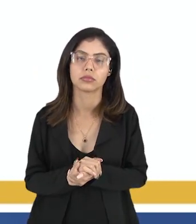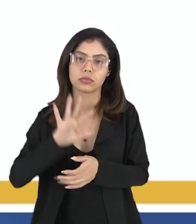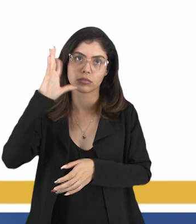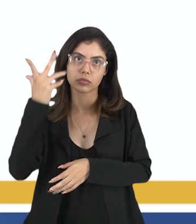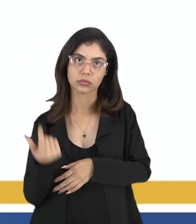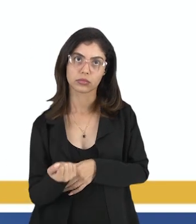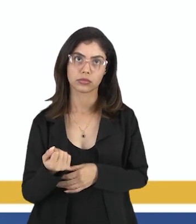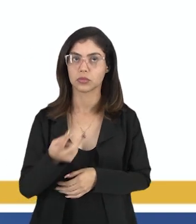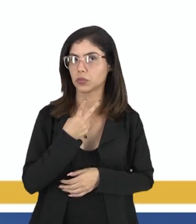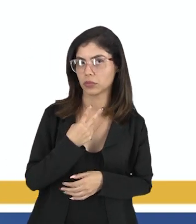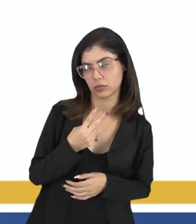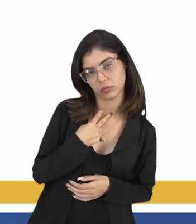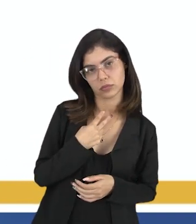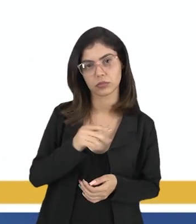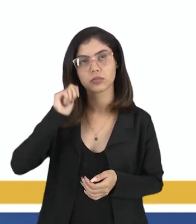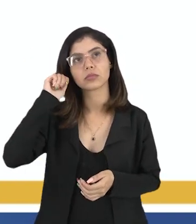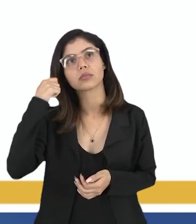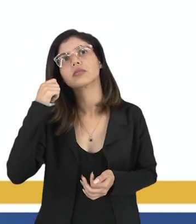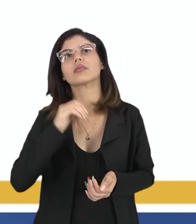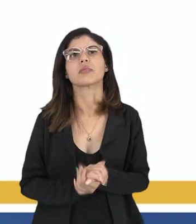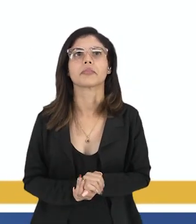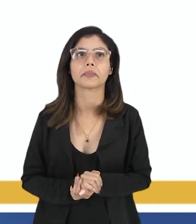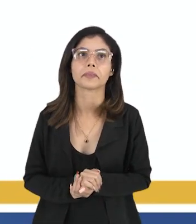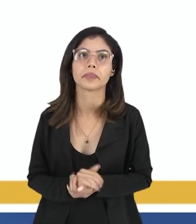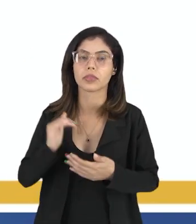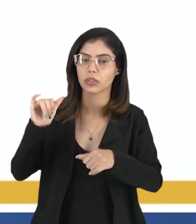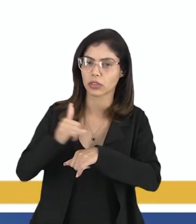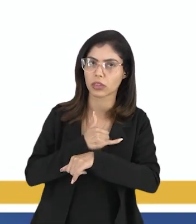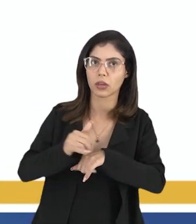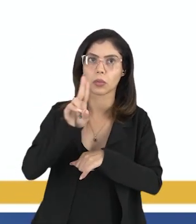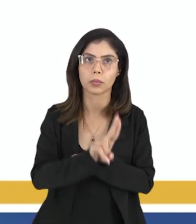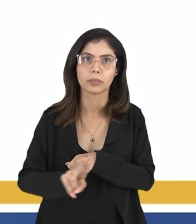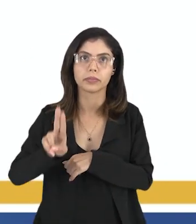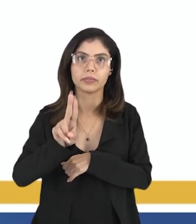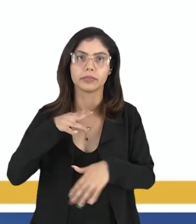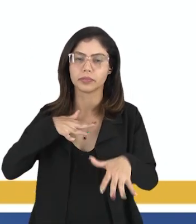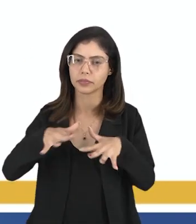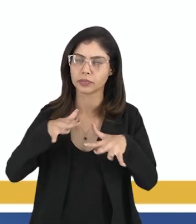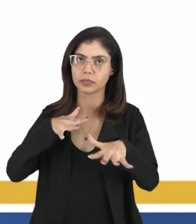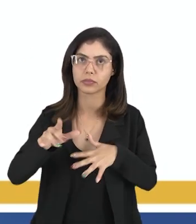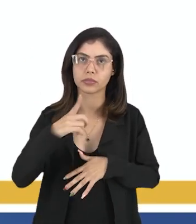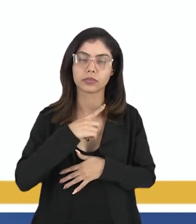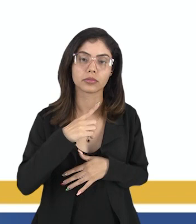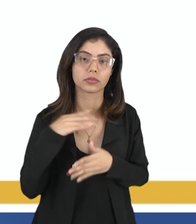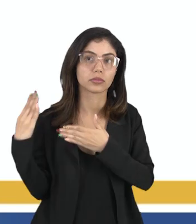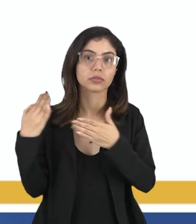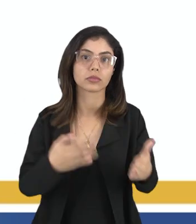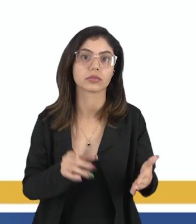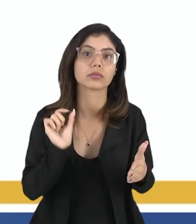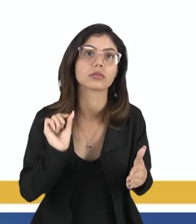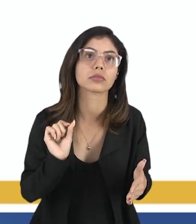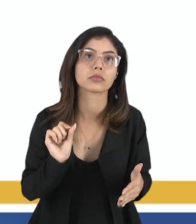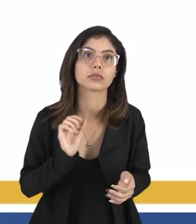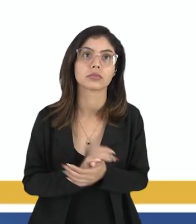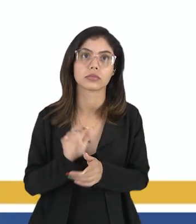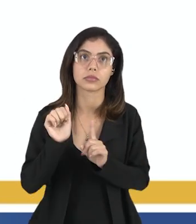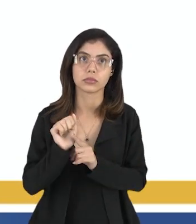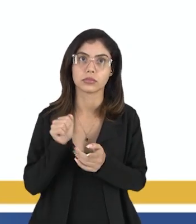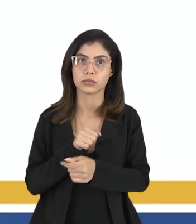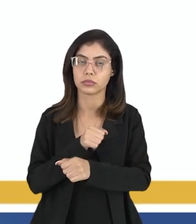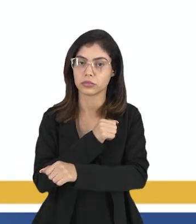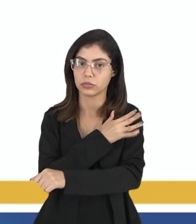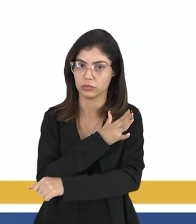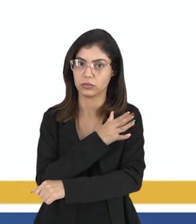e não apenas os pretos, né? A estratégia utilizada por este movimento tinha como objetivo a